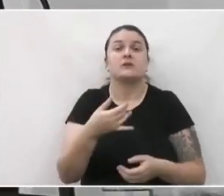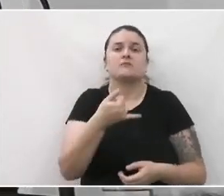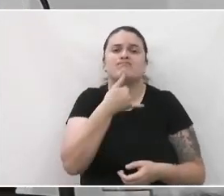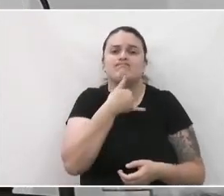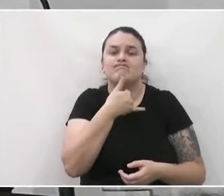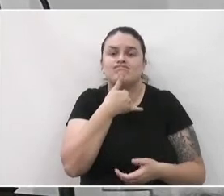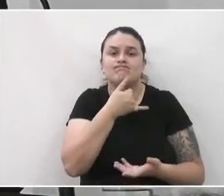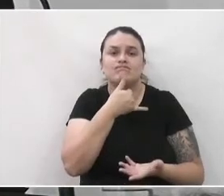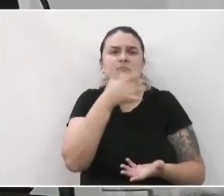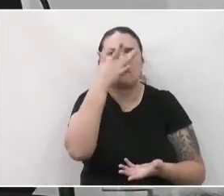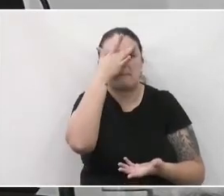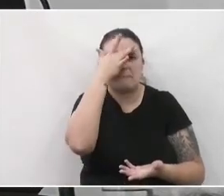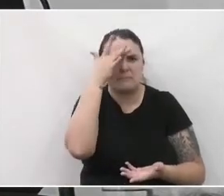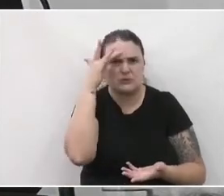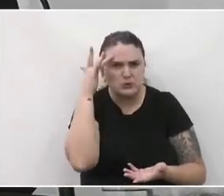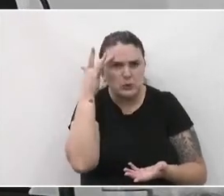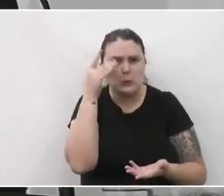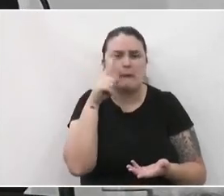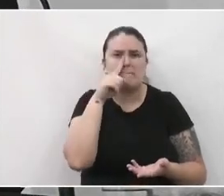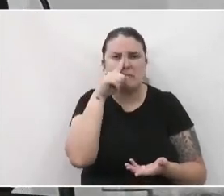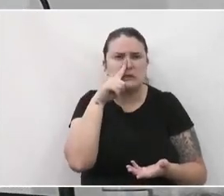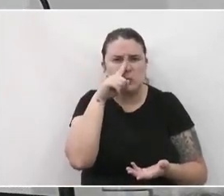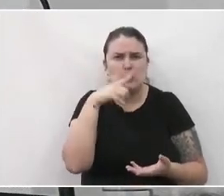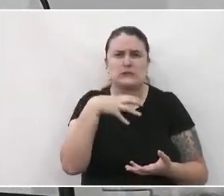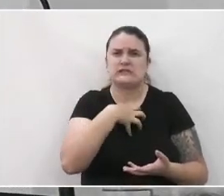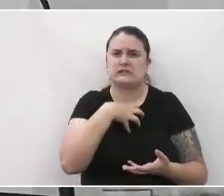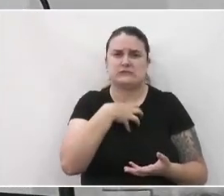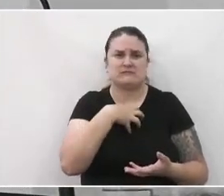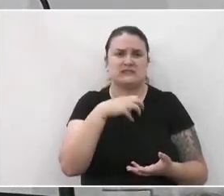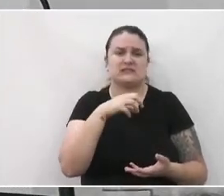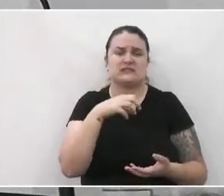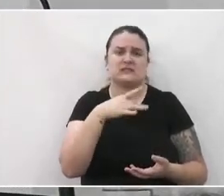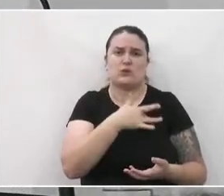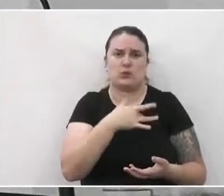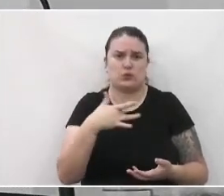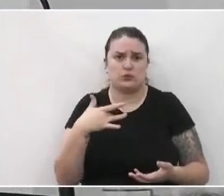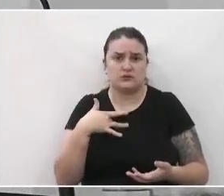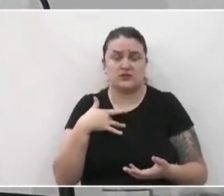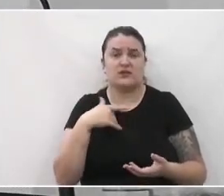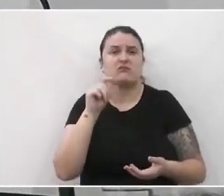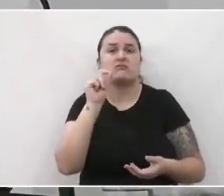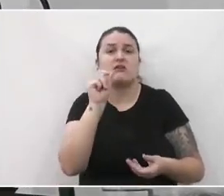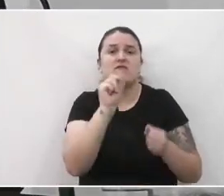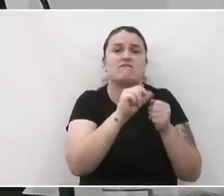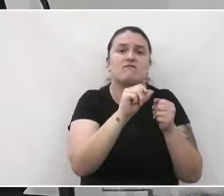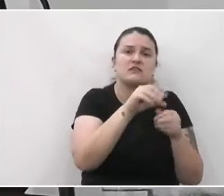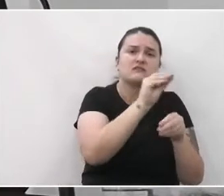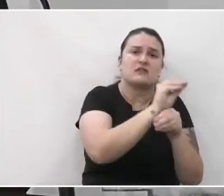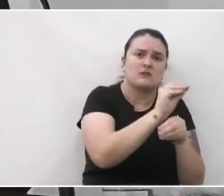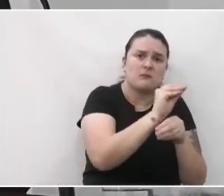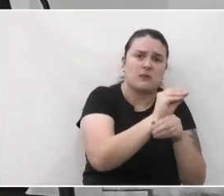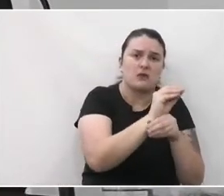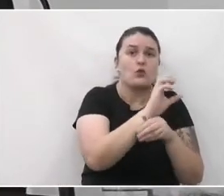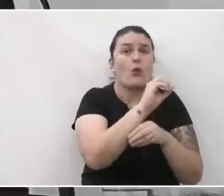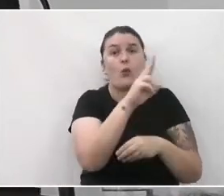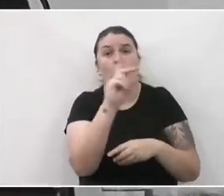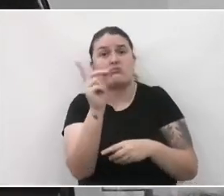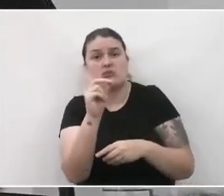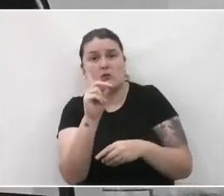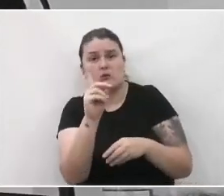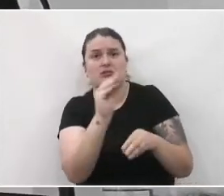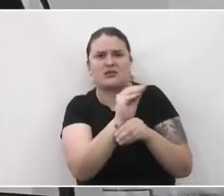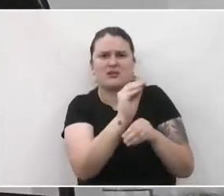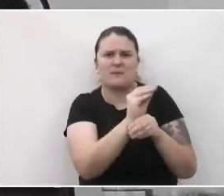tendo pacientes cada vez mais graves, pacientes que fizeram ou não o tratamento precoce.